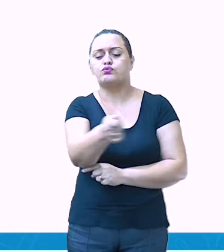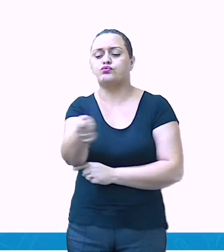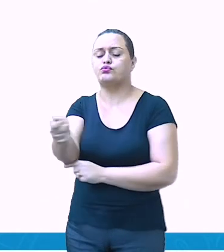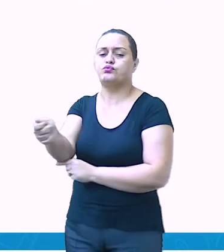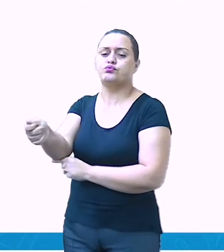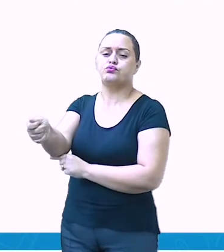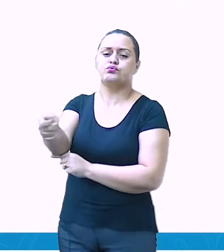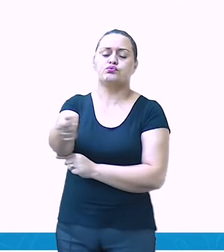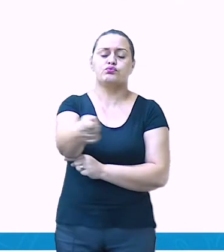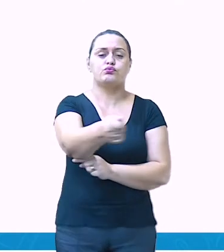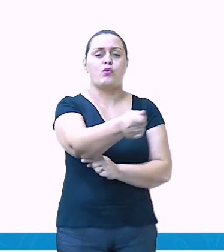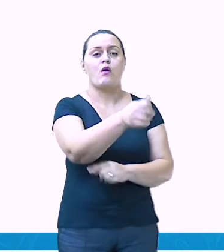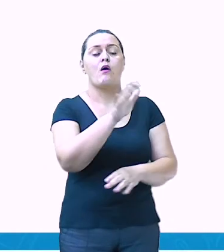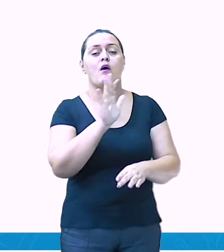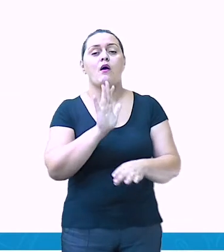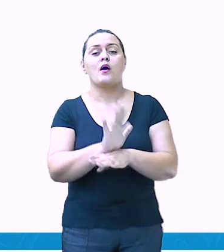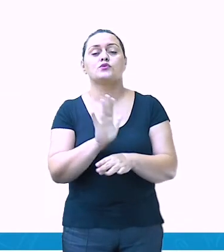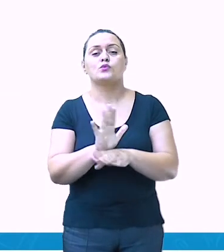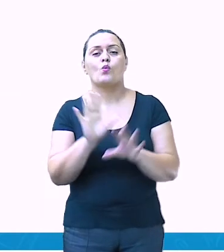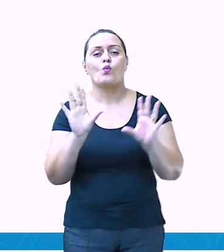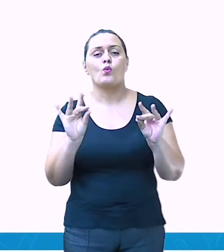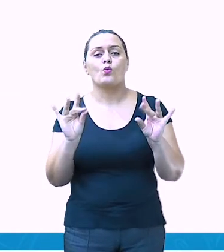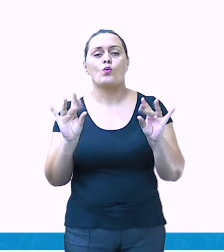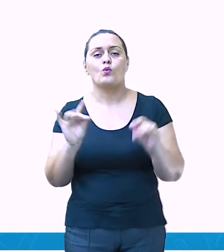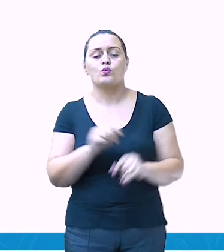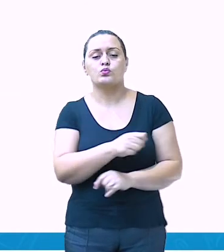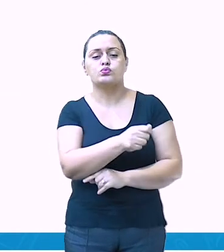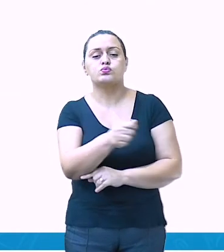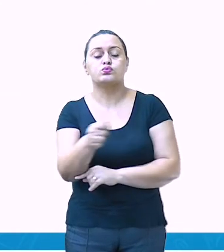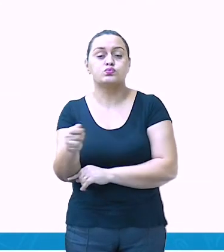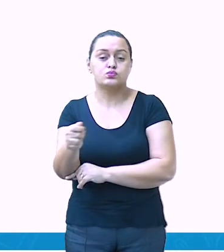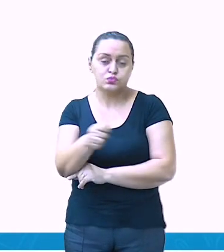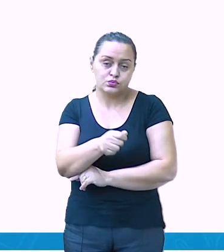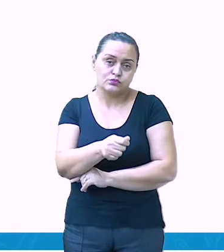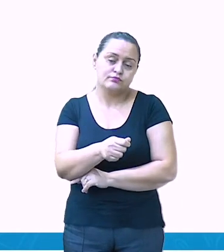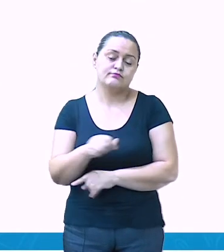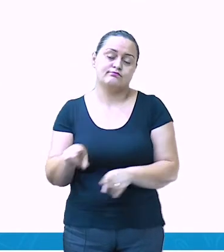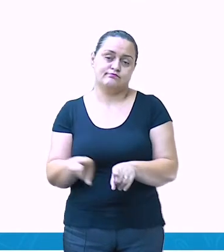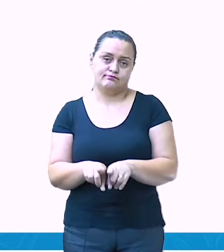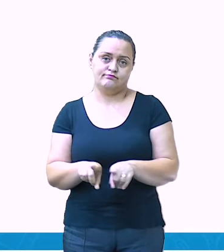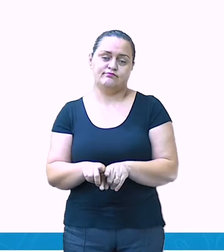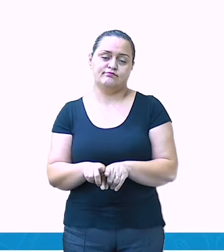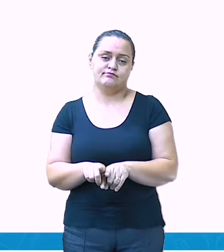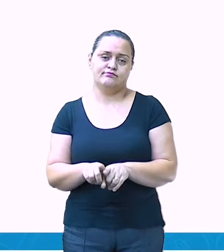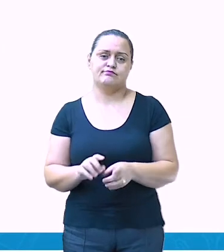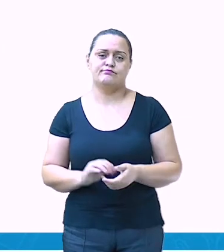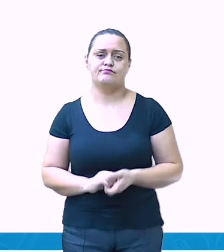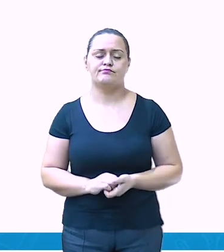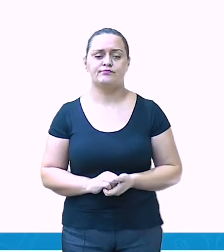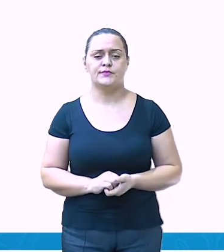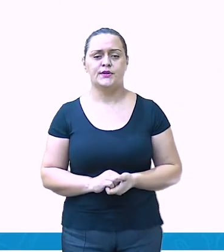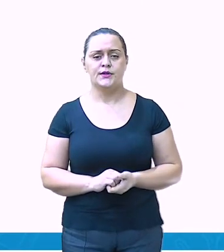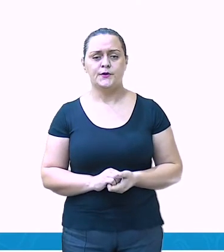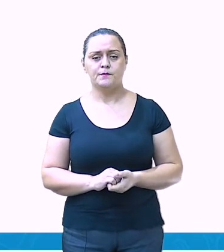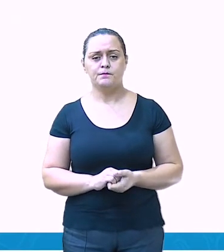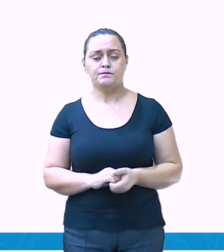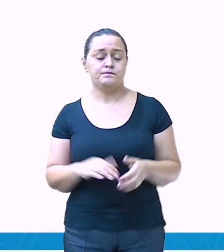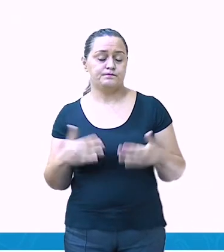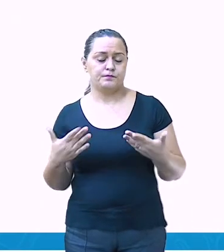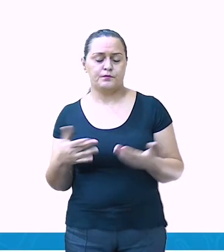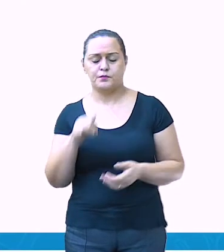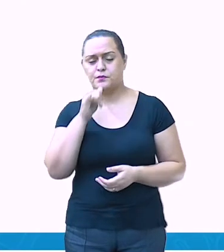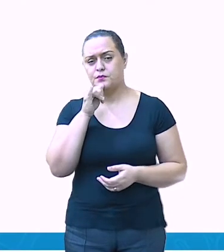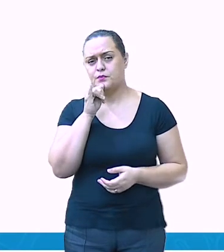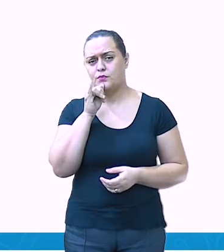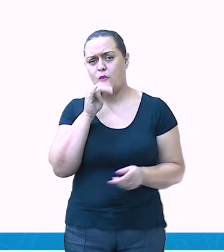estão inseridos. Bom, a população que antigamente trazia essa condição de